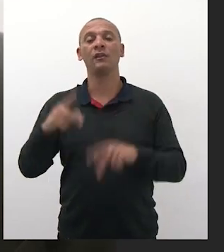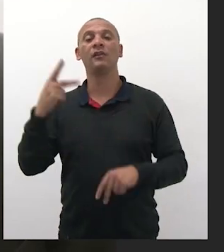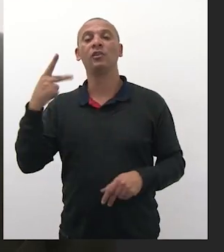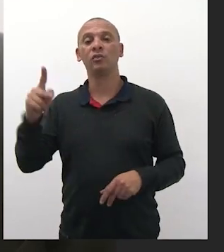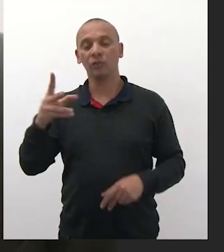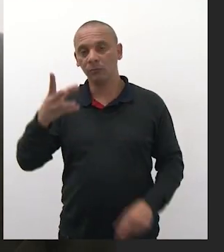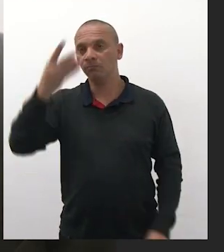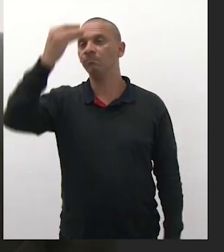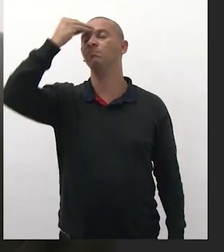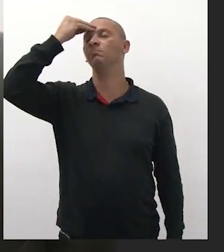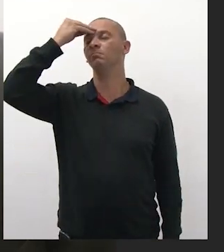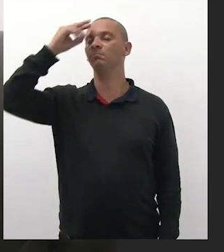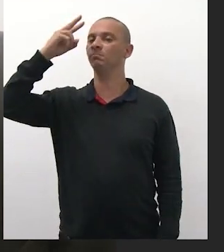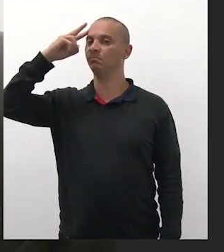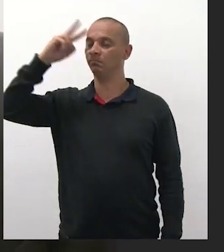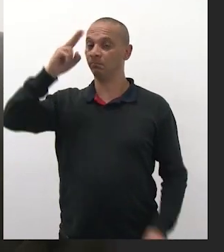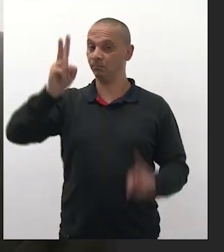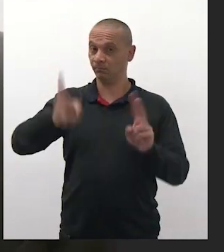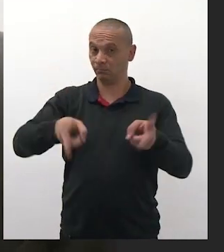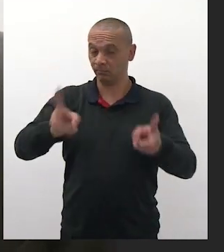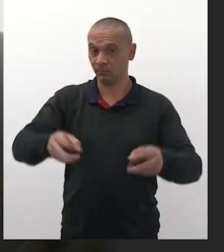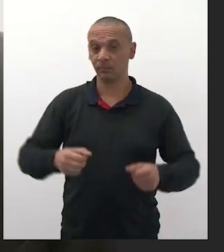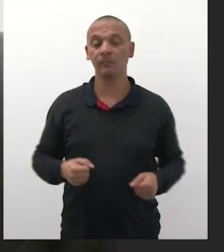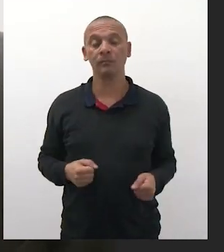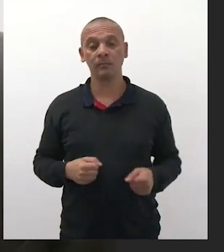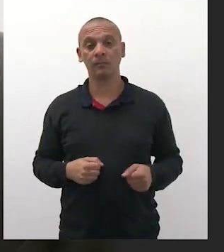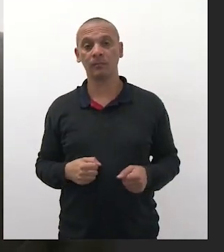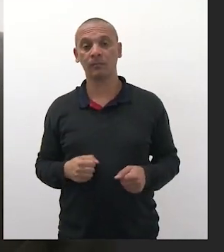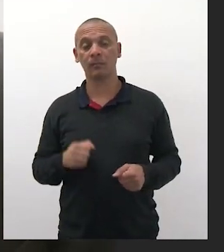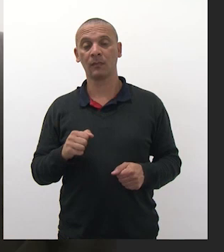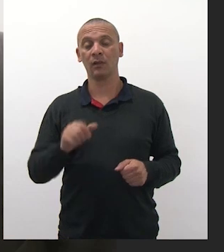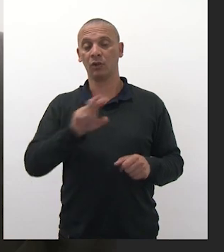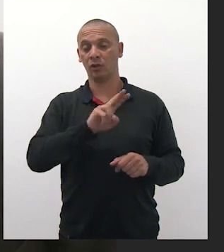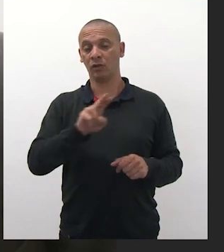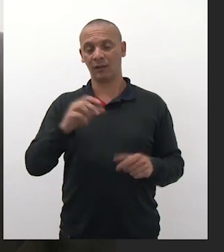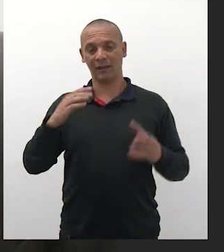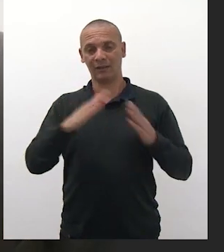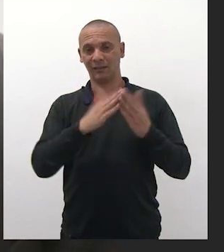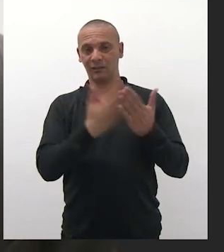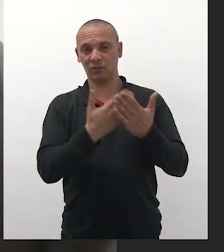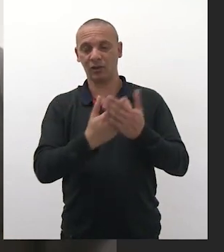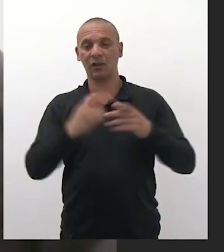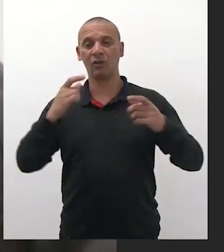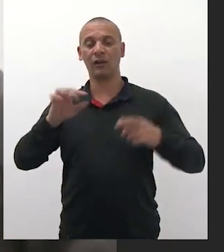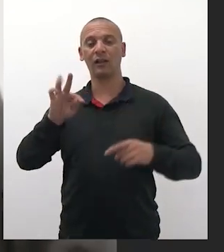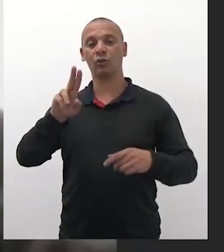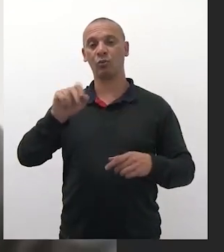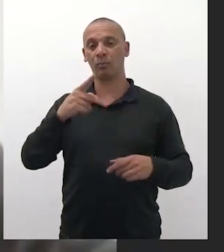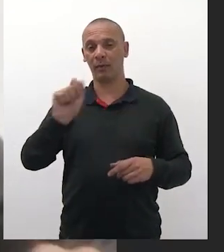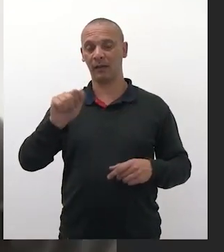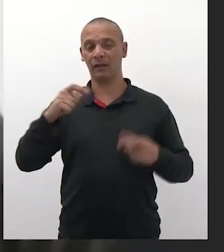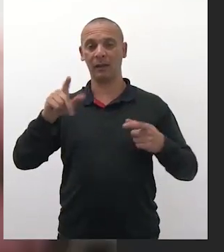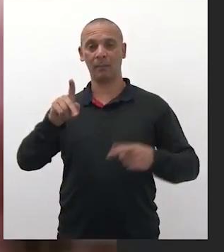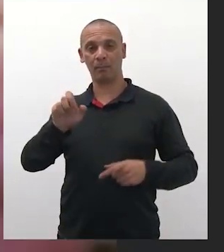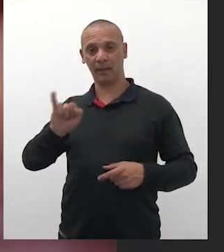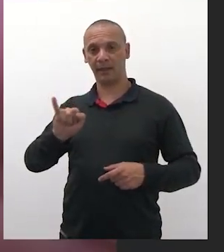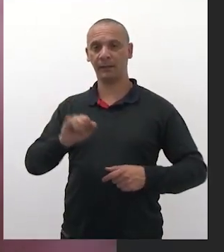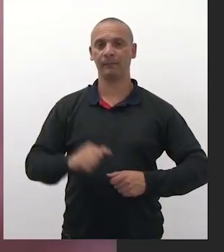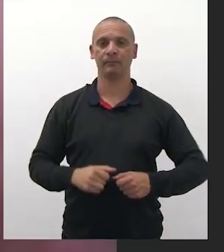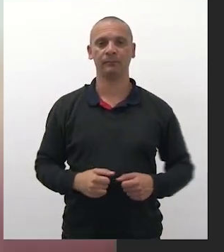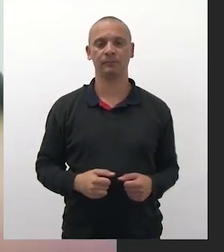mais marcou na sua vida? Professor Laércio é da PEI Souza Leão de Tupã, São Paulo.